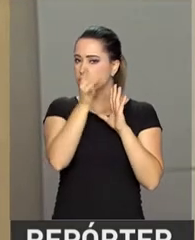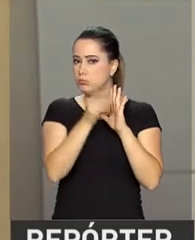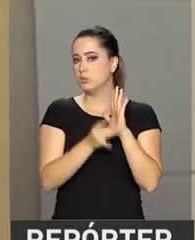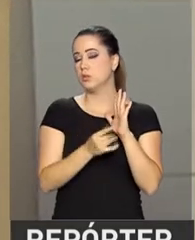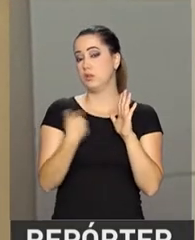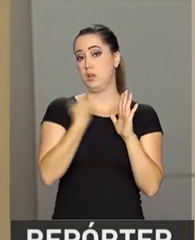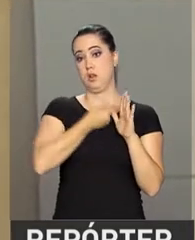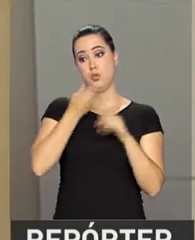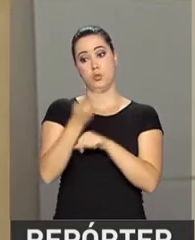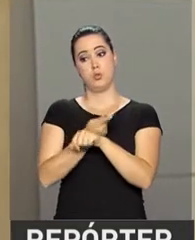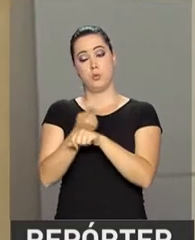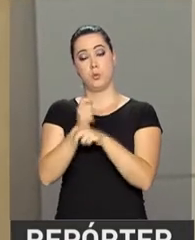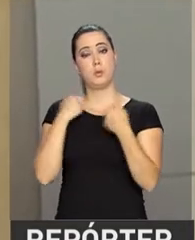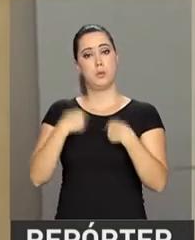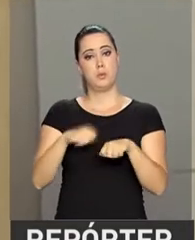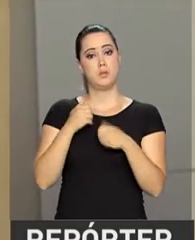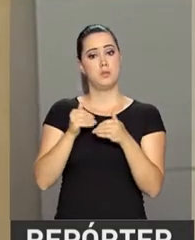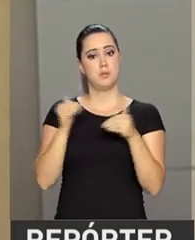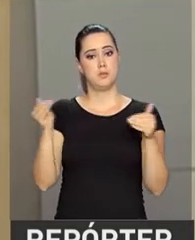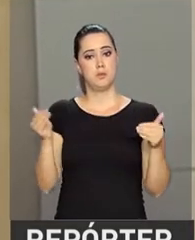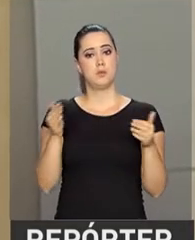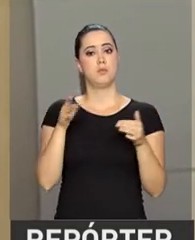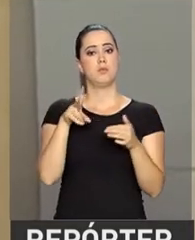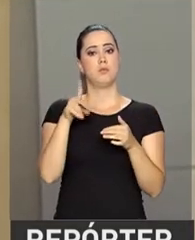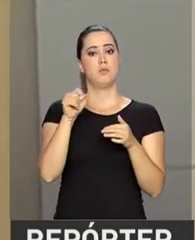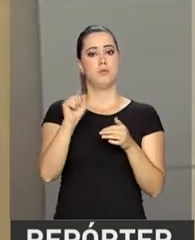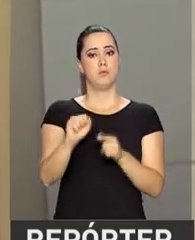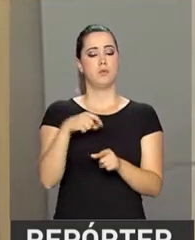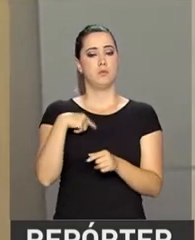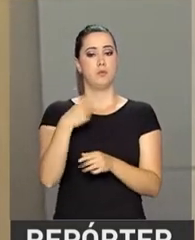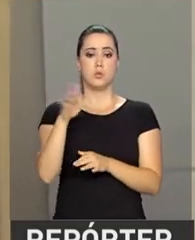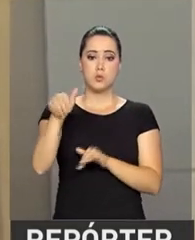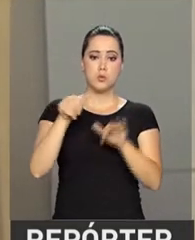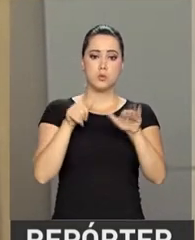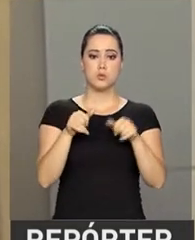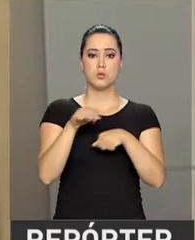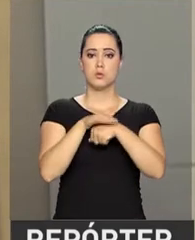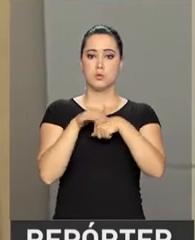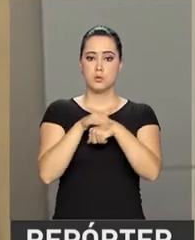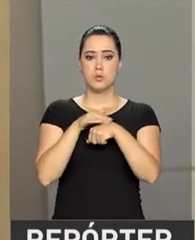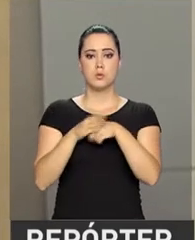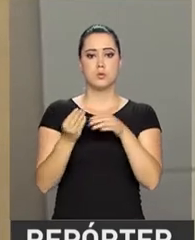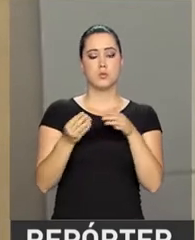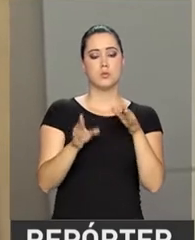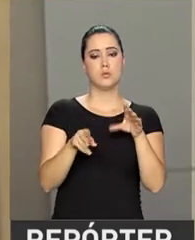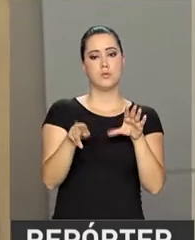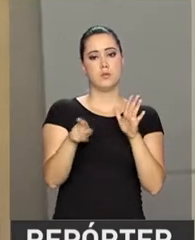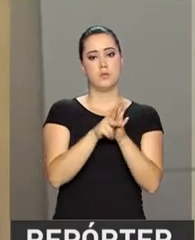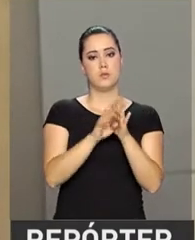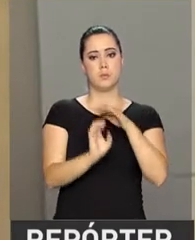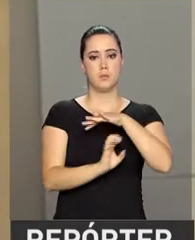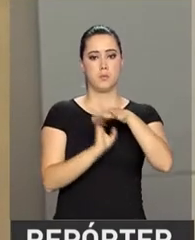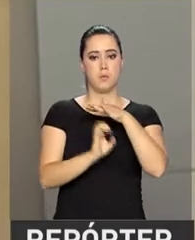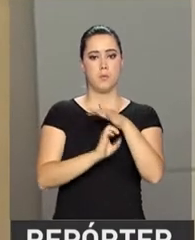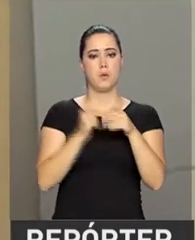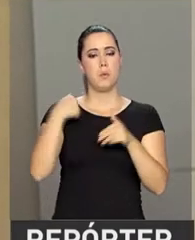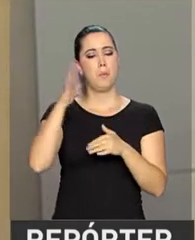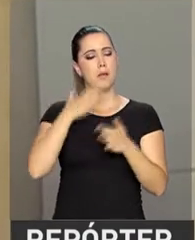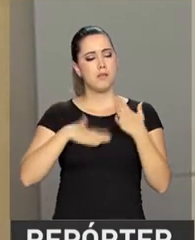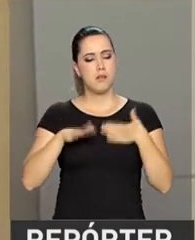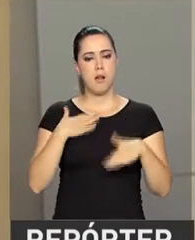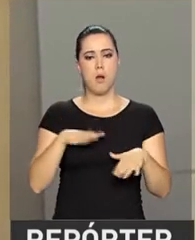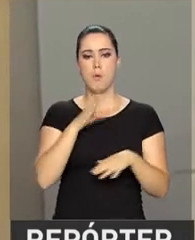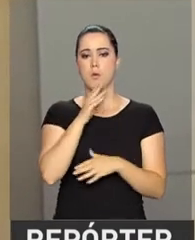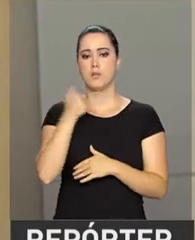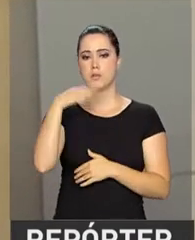nós estamos em aberto, né? Que nós estamos contratando, a gente chama para fazer a entrevista lá na empresa, mais calmo, para